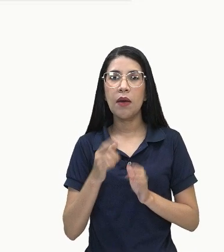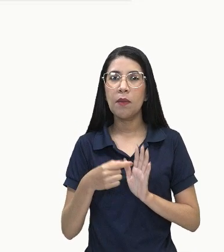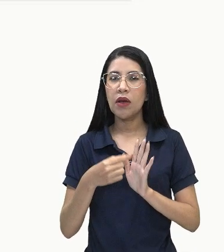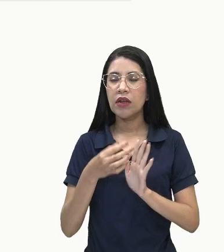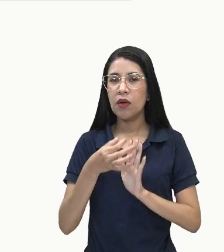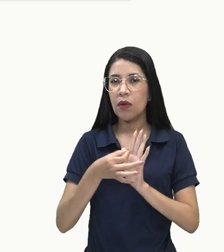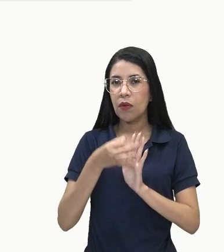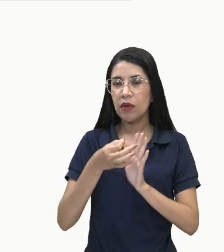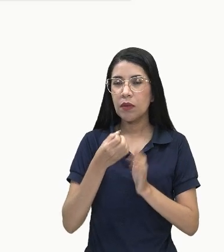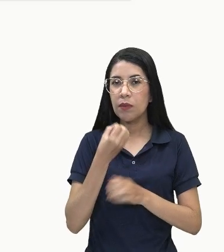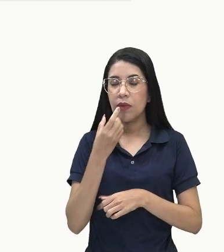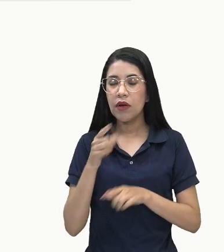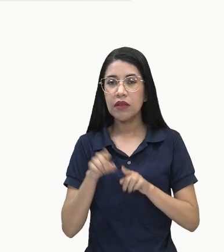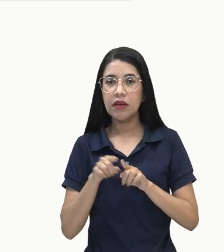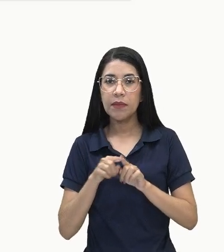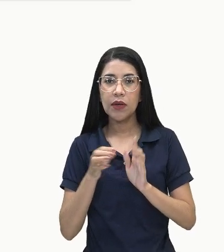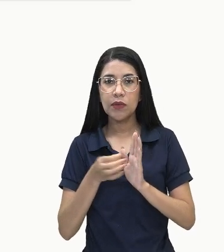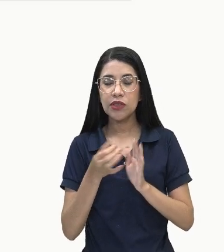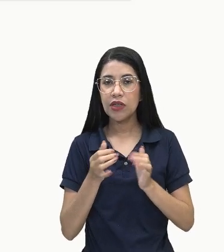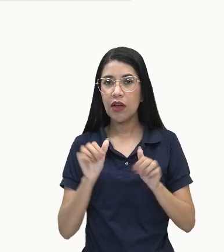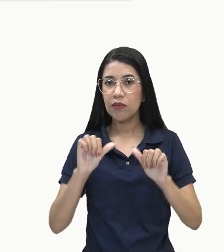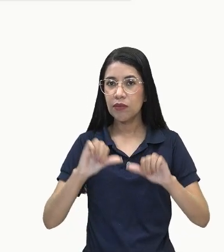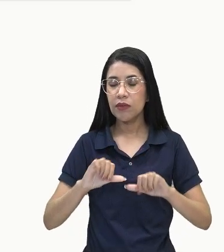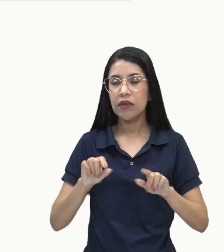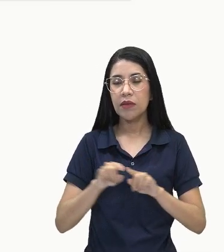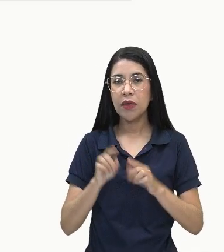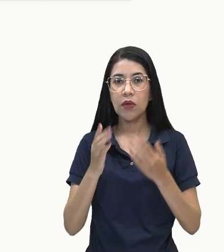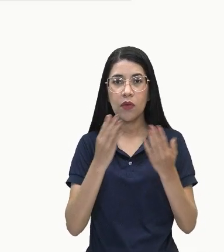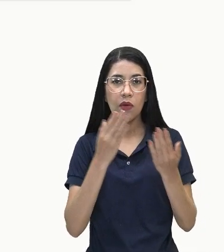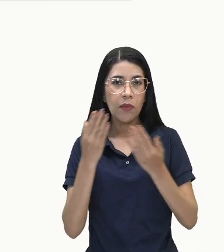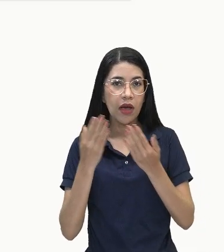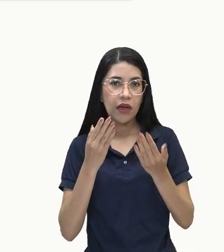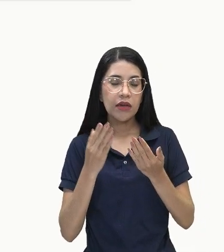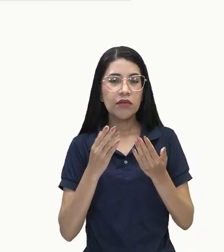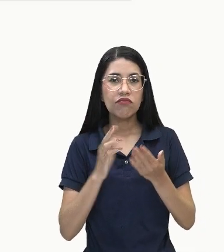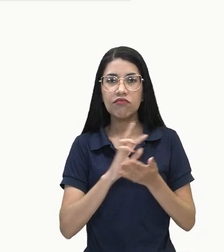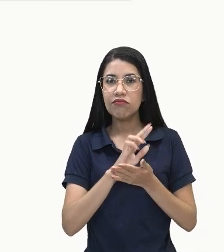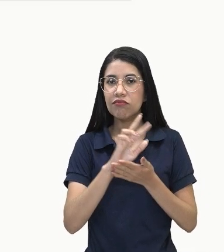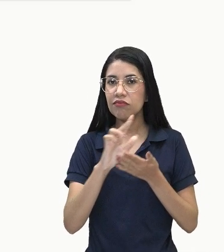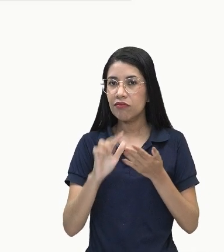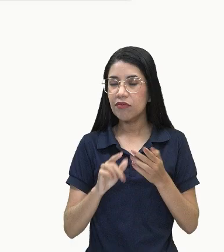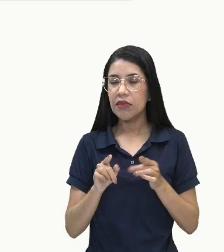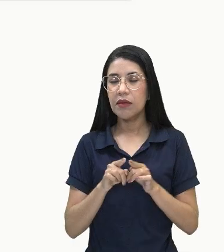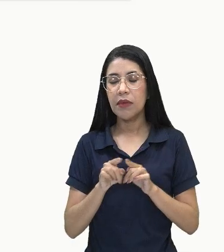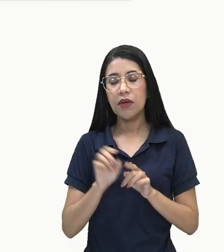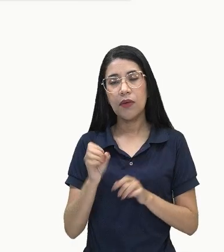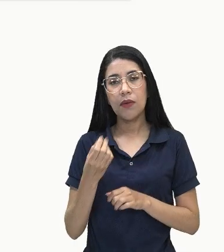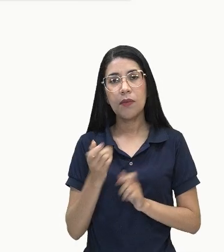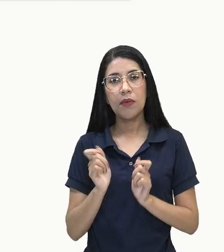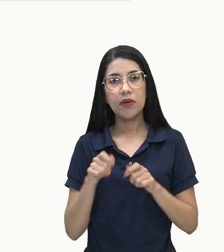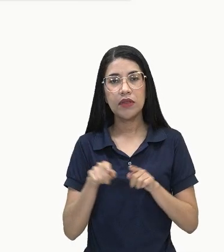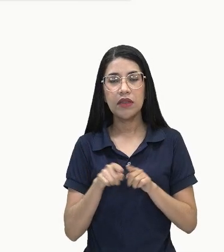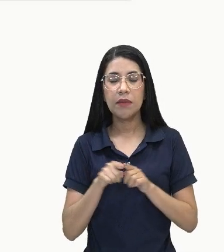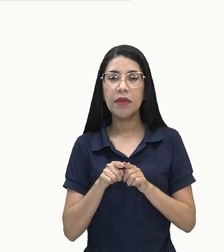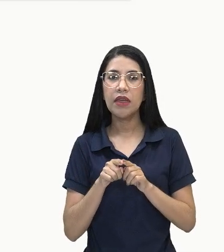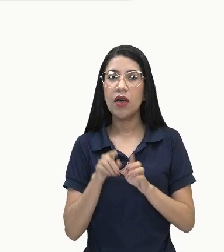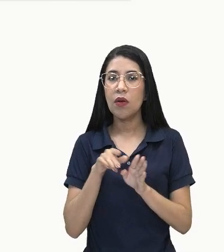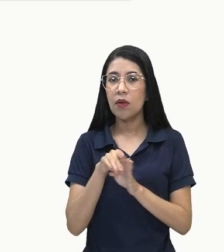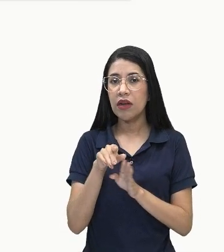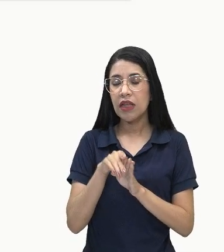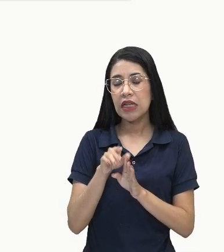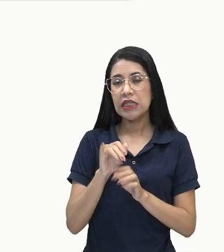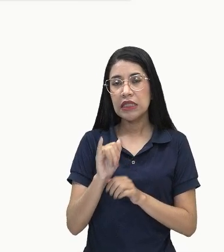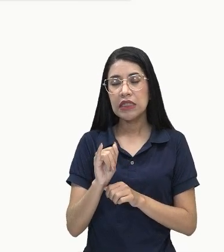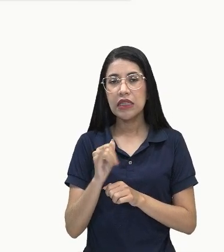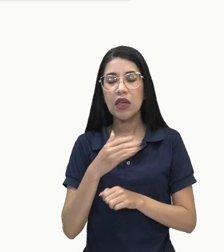obra ou criticando, comparando, certo? Ou ele pode até recomendar, se ele